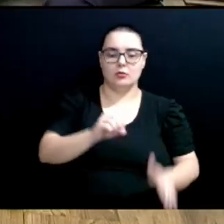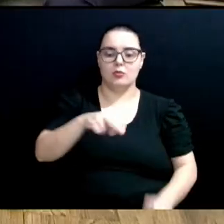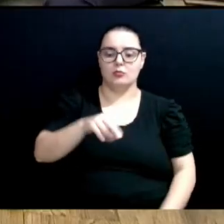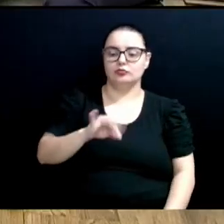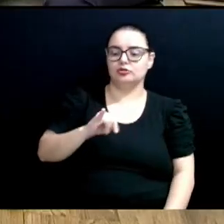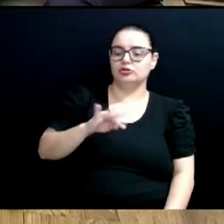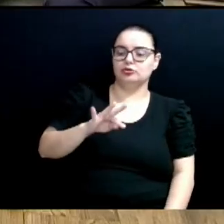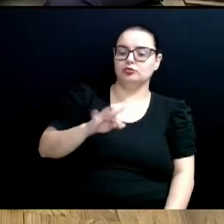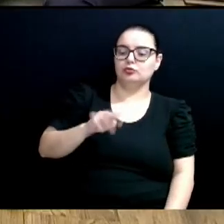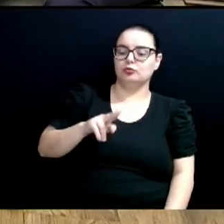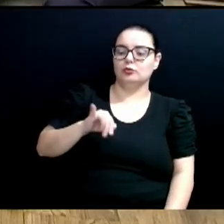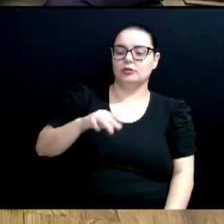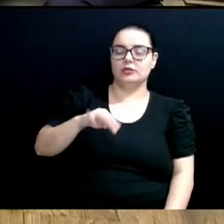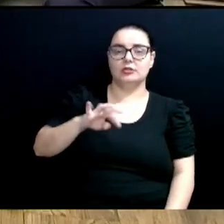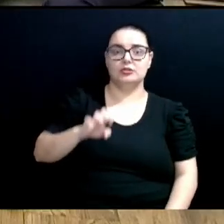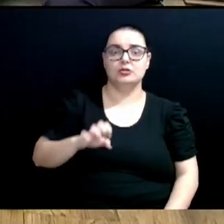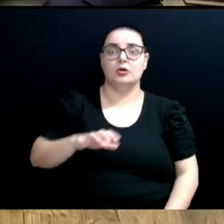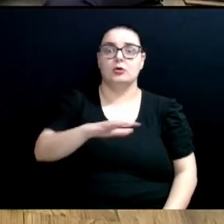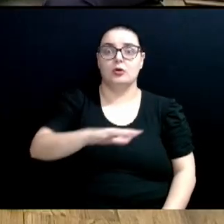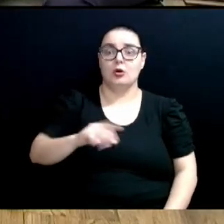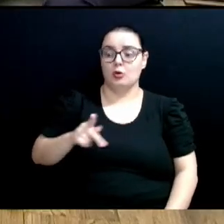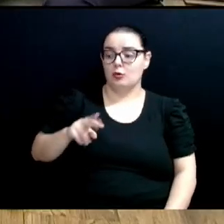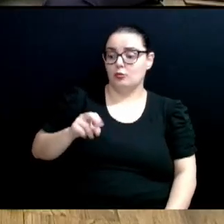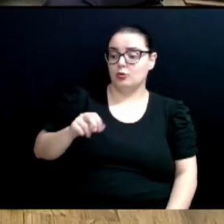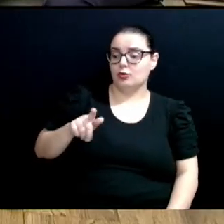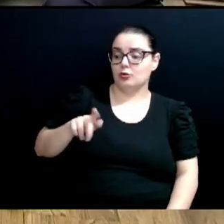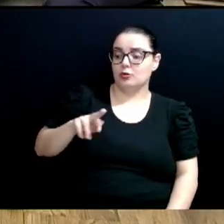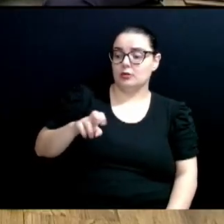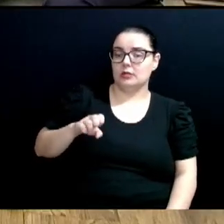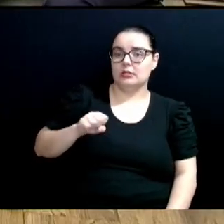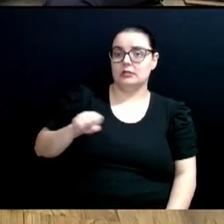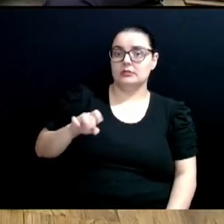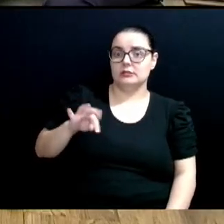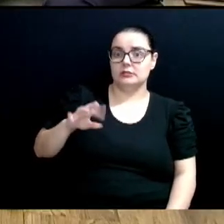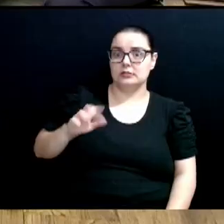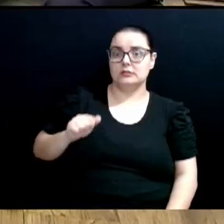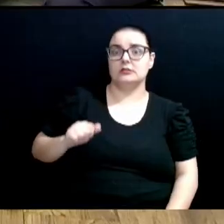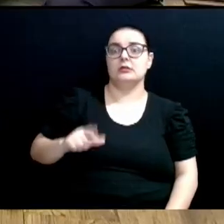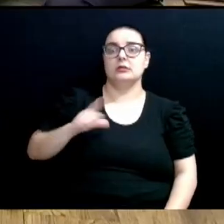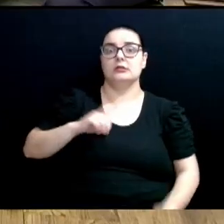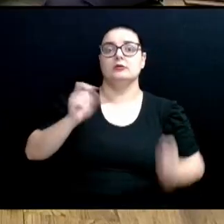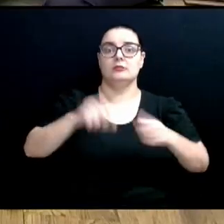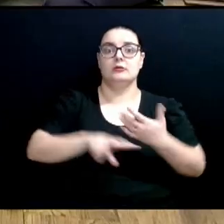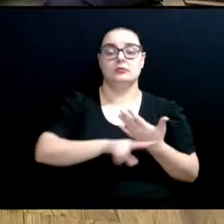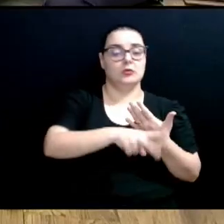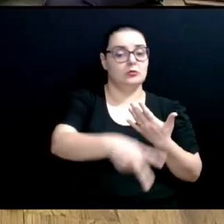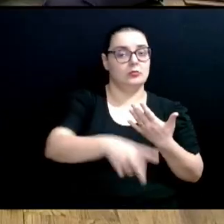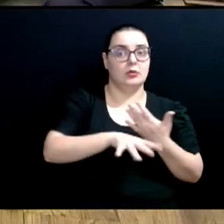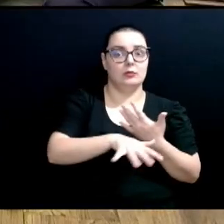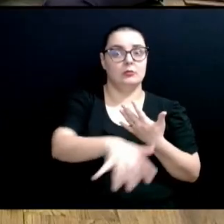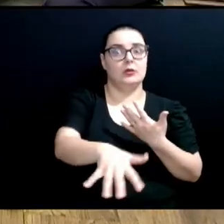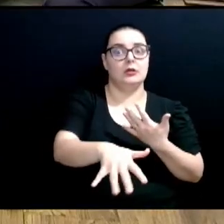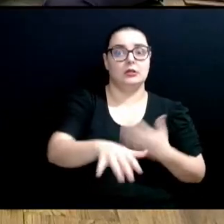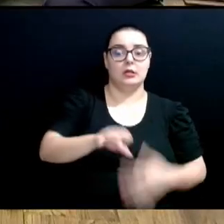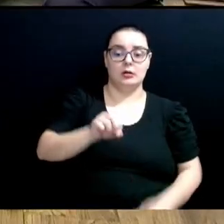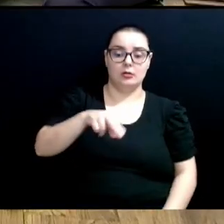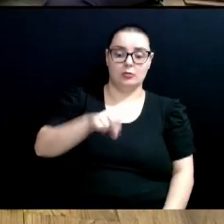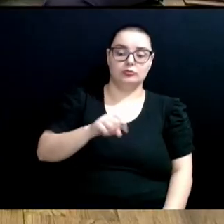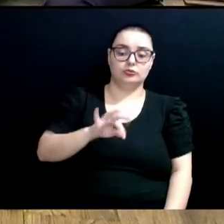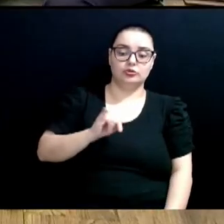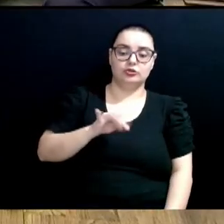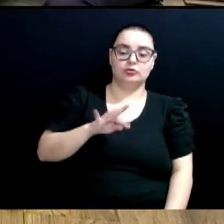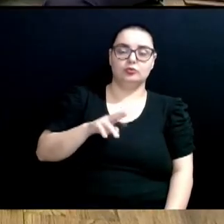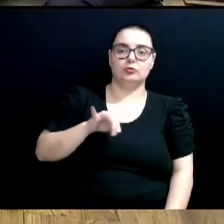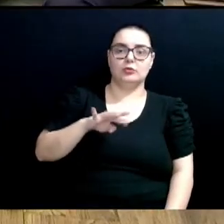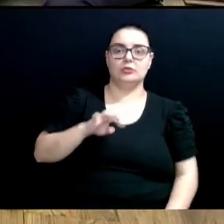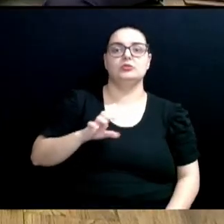campo progressista teve muita capacidade de influenciar nos rumos da Constituinte, né? Houve ali um processo